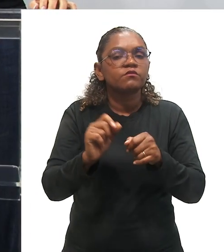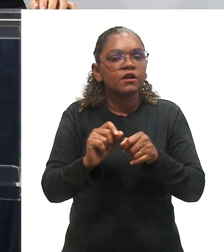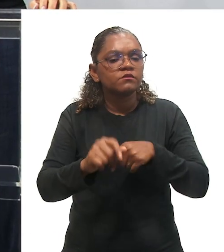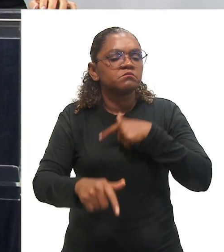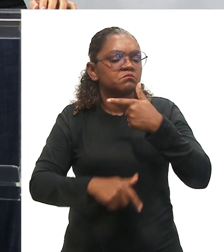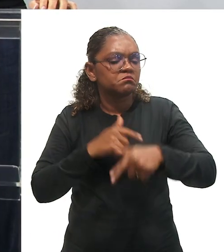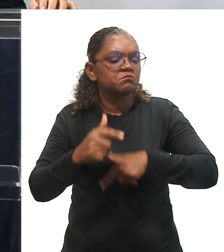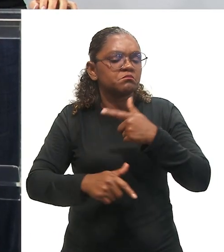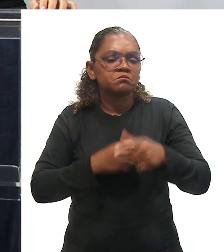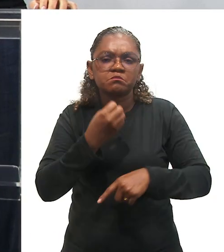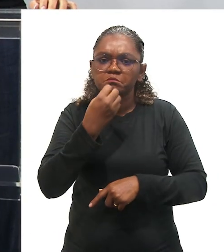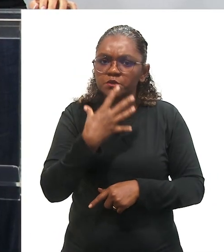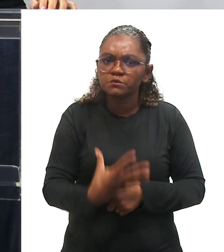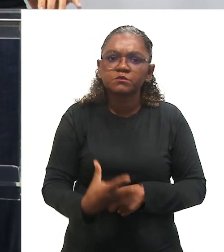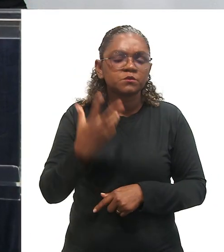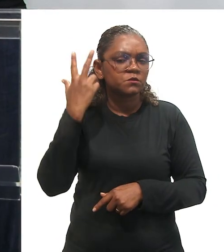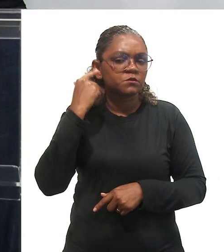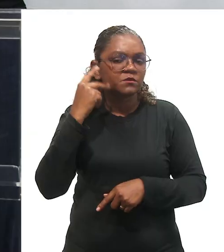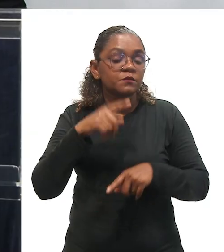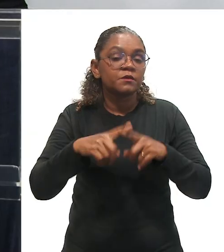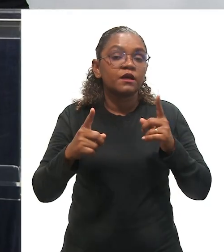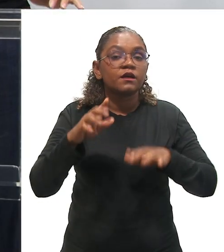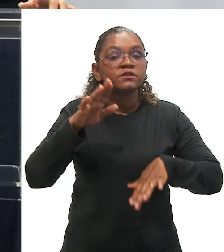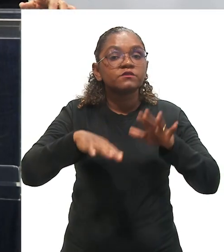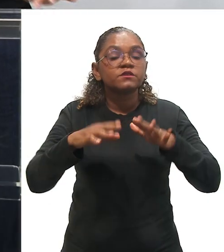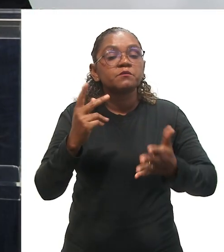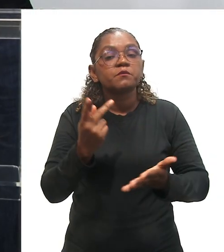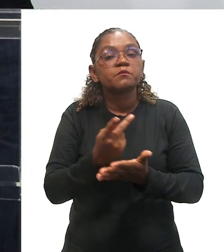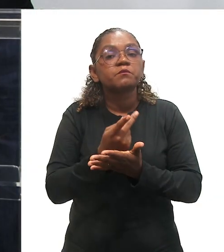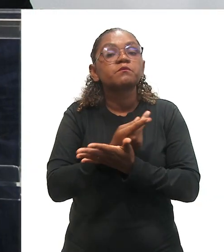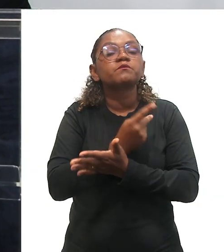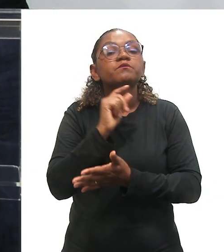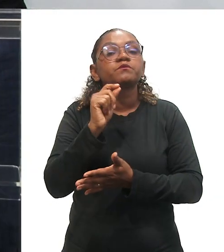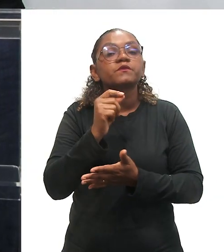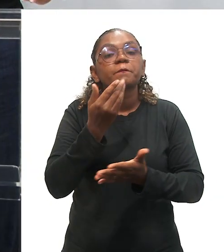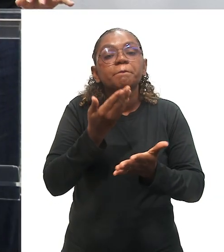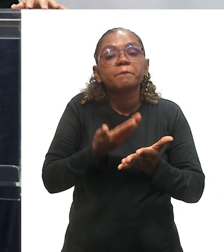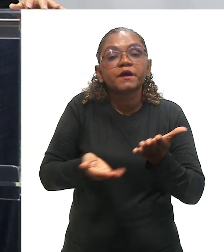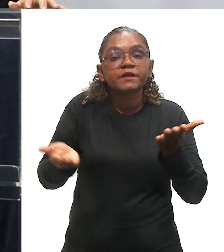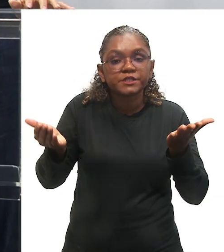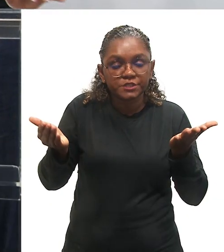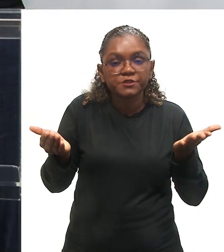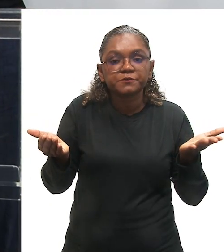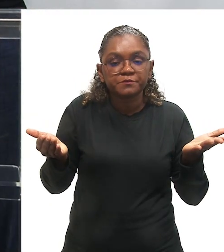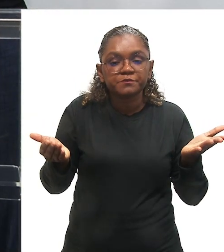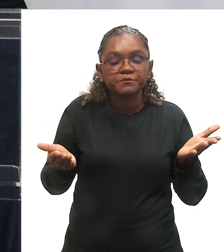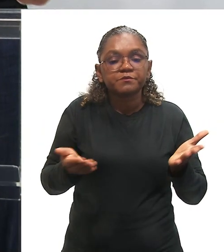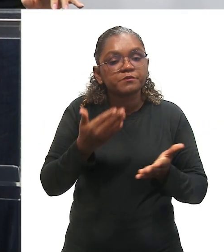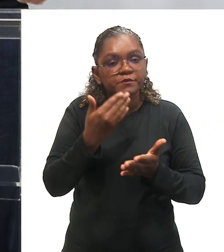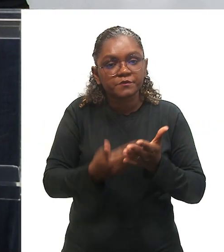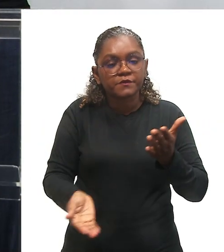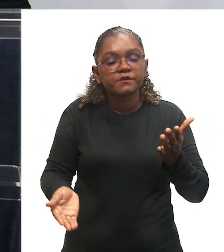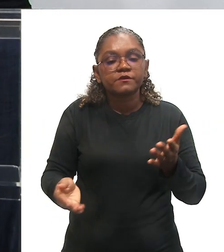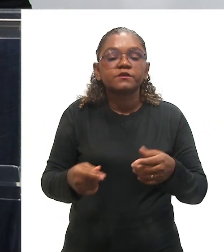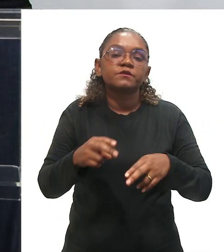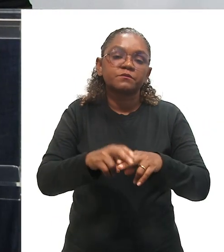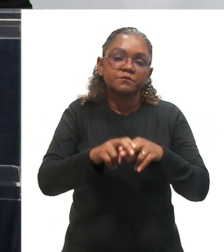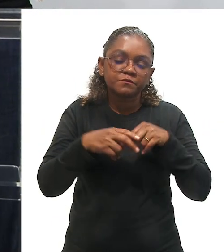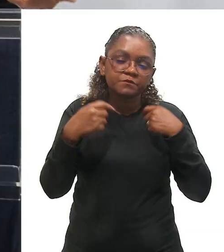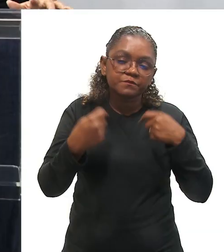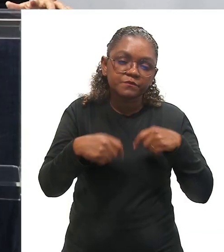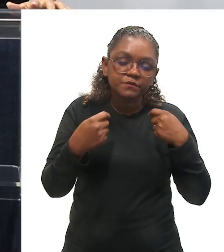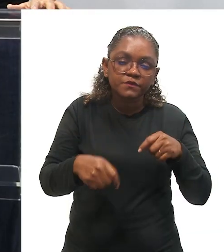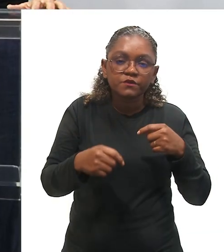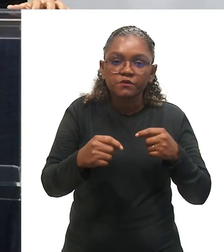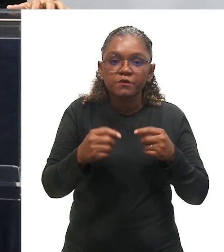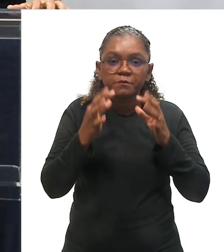faz uma boa gestão, mas de repente perde um prazo de prestação de conta, isso é sério. Sempre